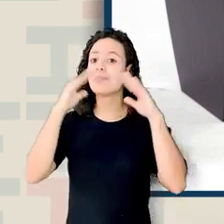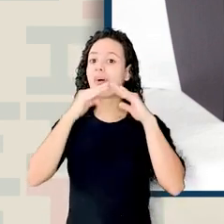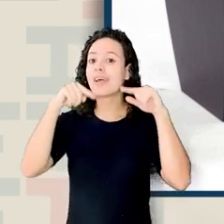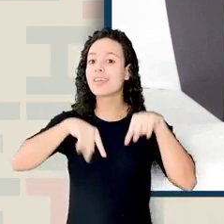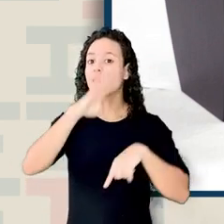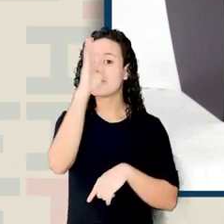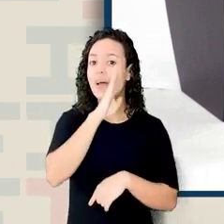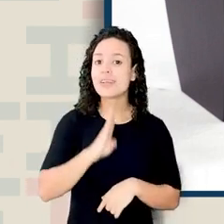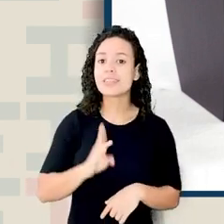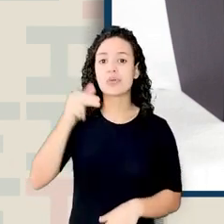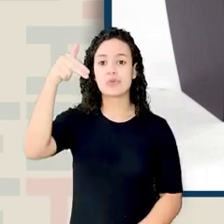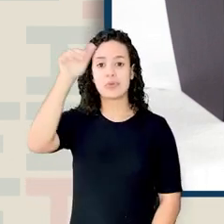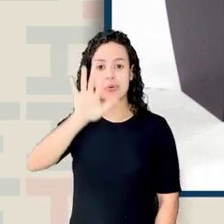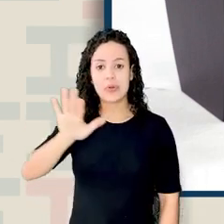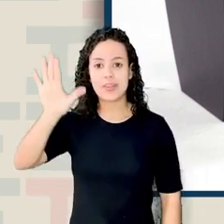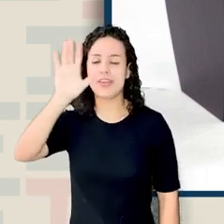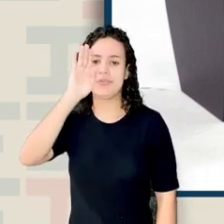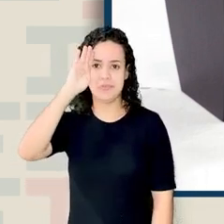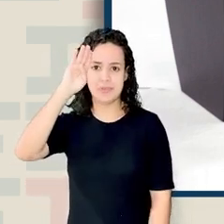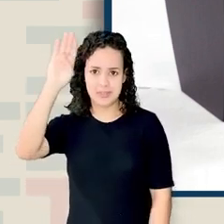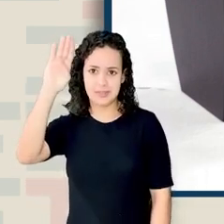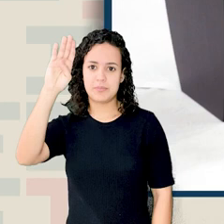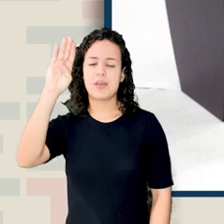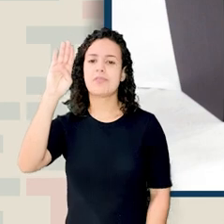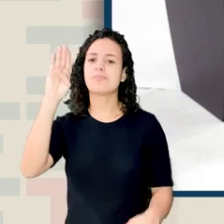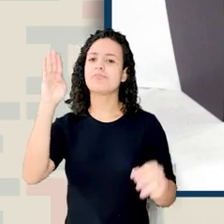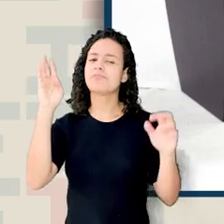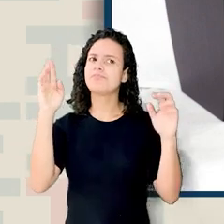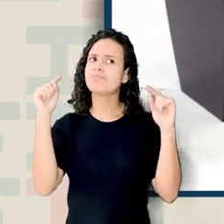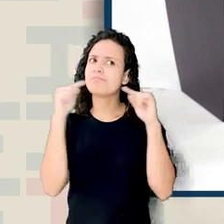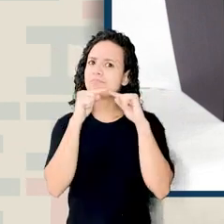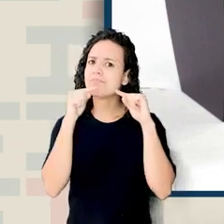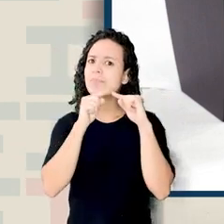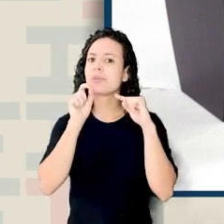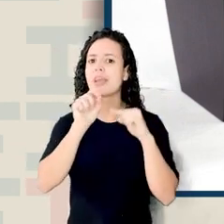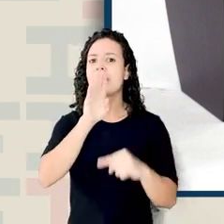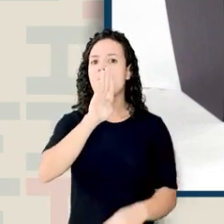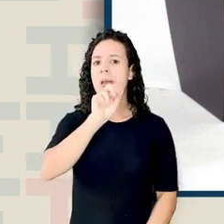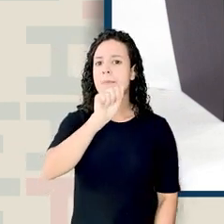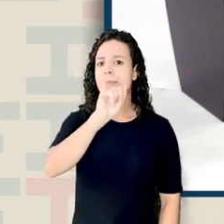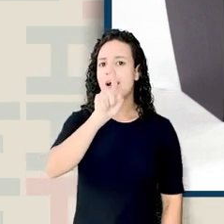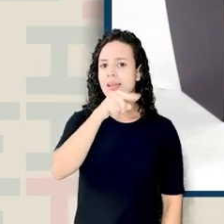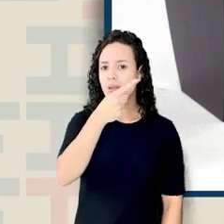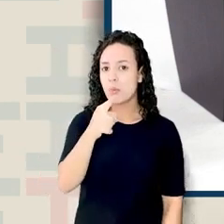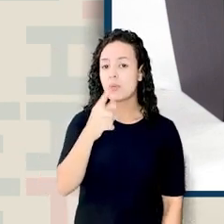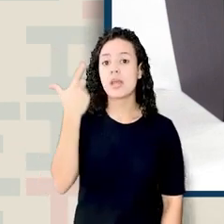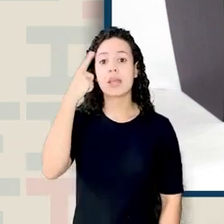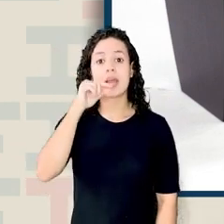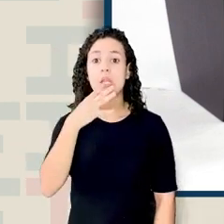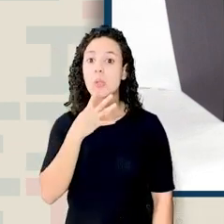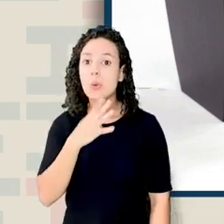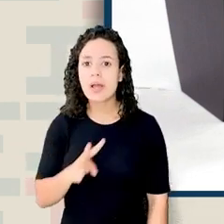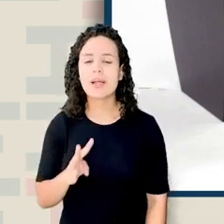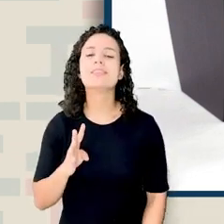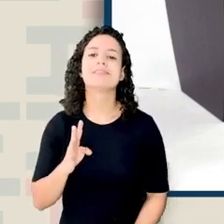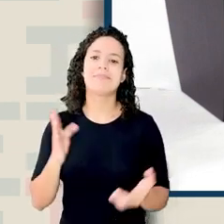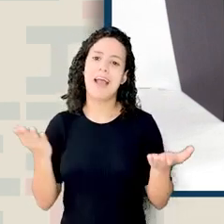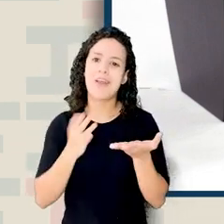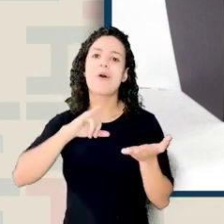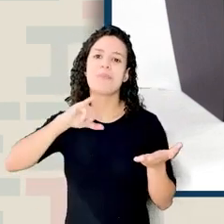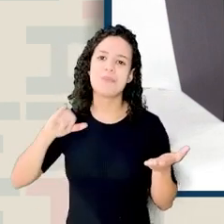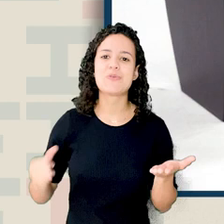nosso Nordeste, né, em especial, associa muito bem essa célula ao baião. E para quem não conhece, uma ótima